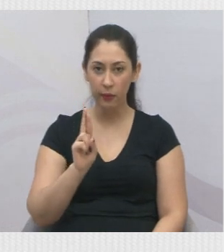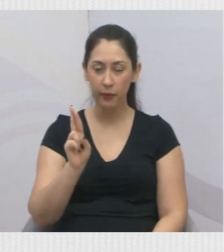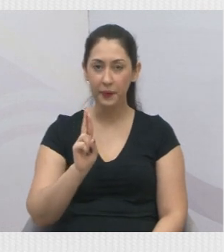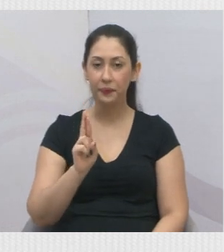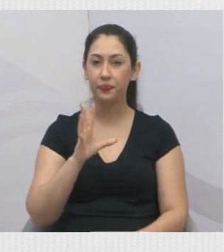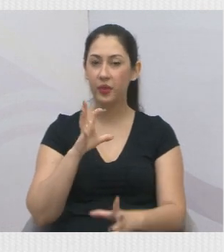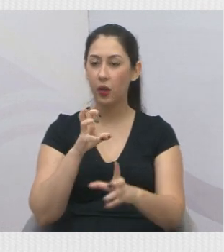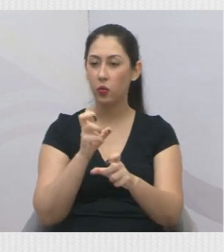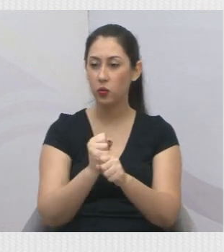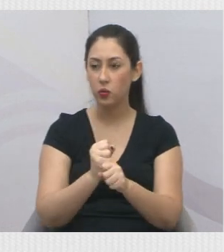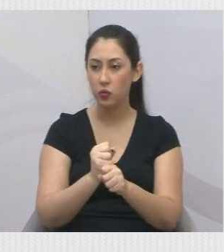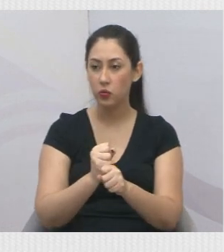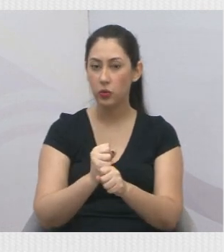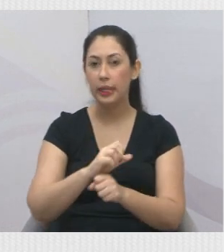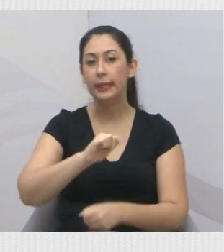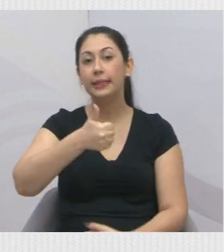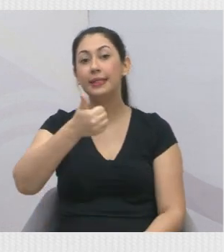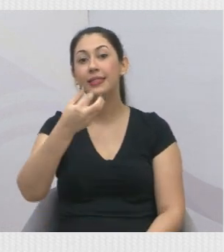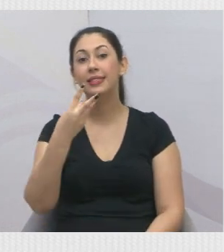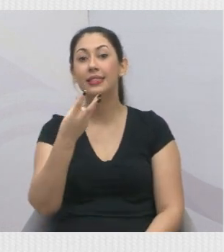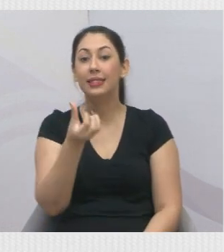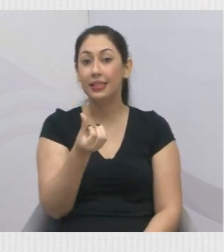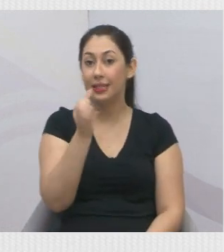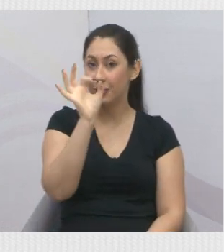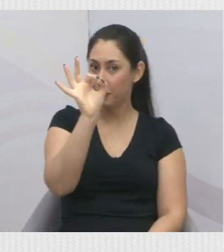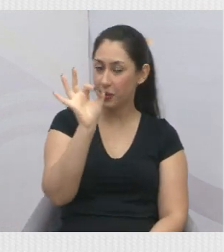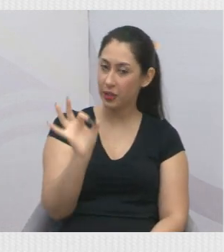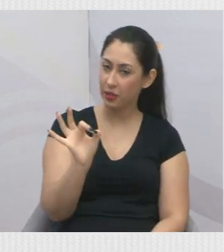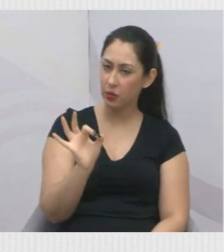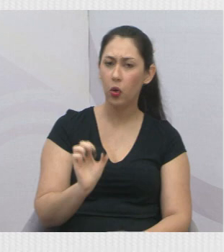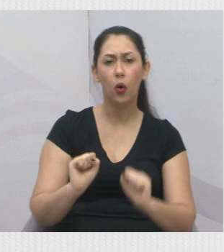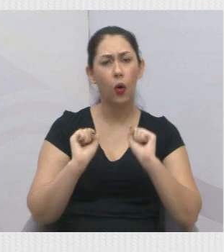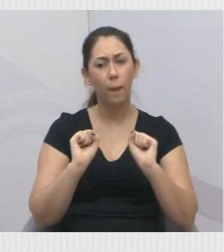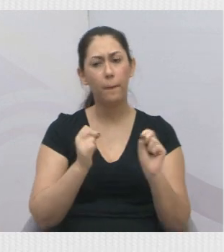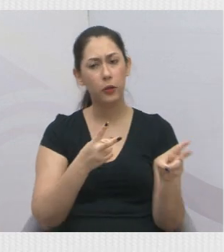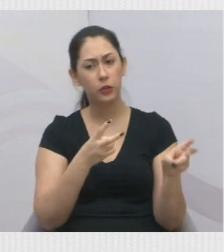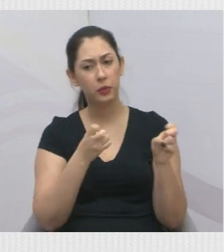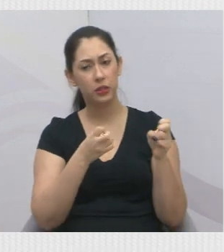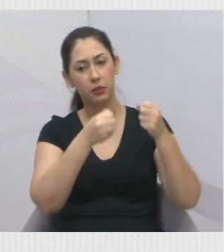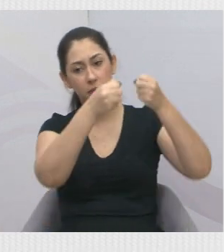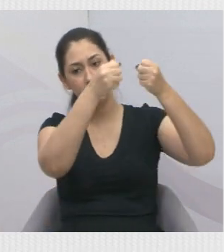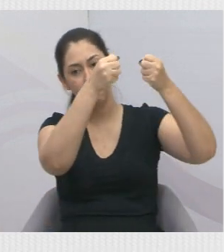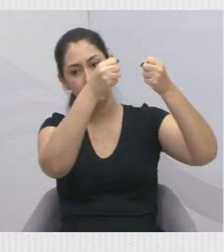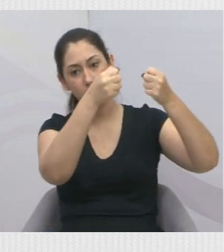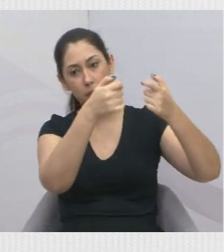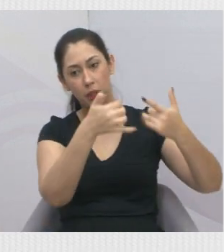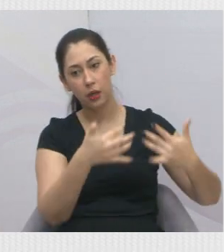R$ 339.859.000, chegando à cifra de 136%. Vocês podem perceber, pode abrir todos, por favor.